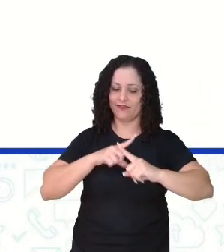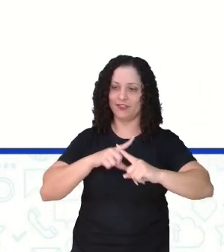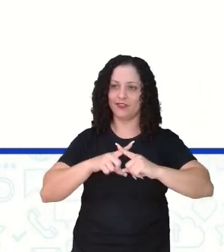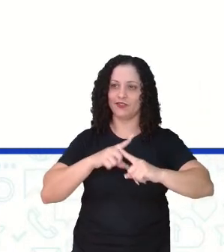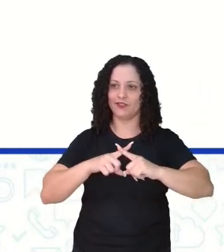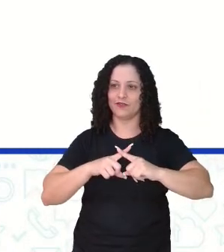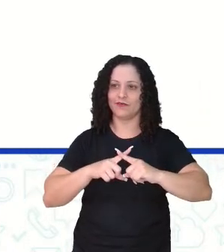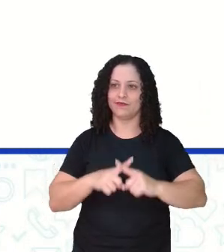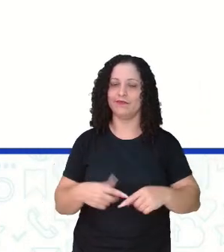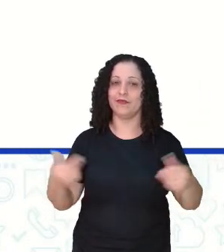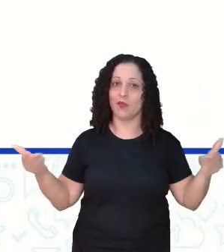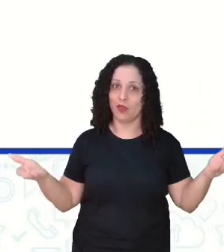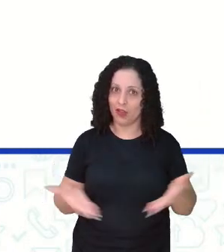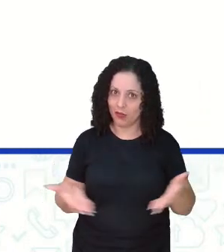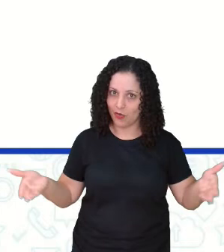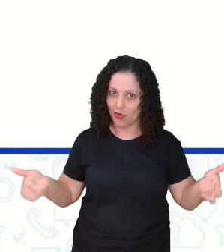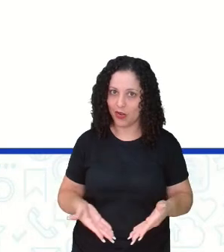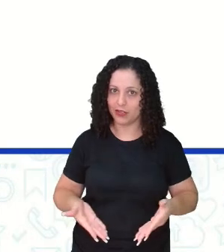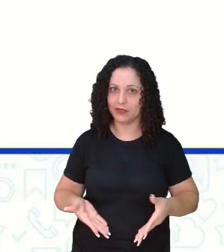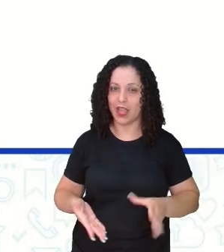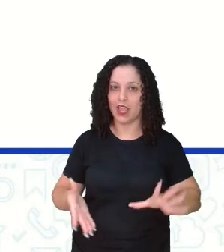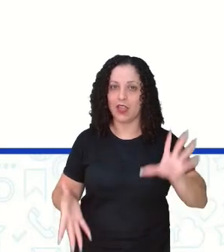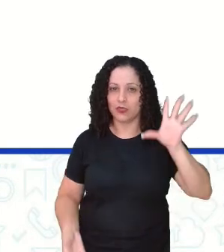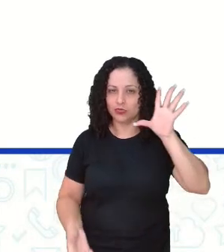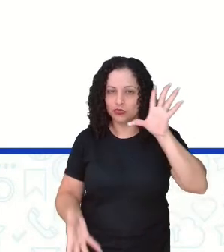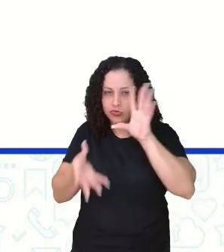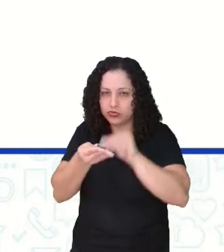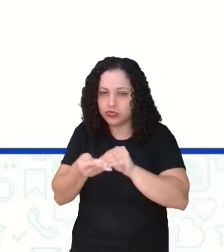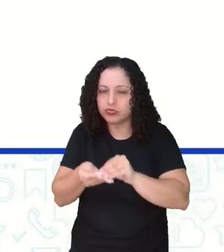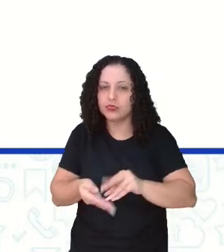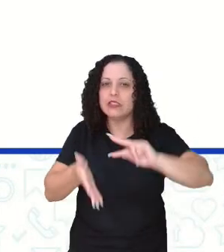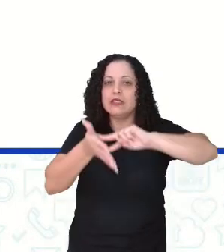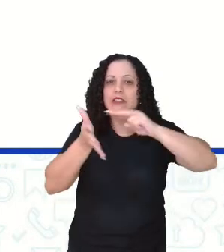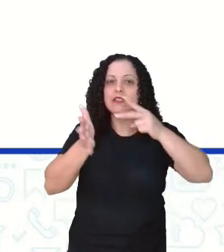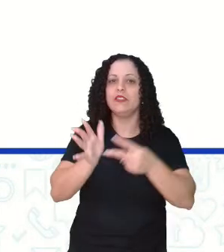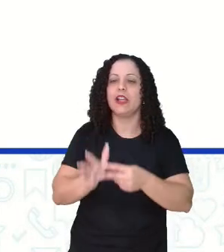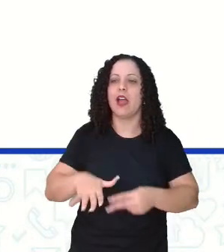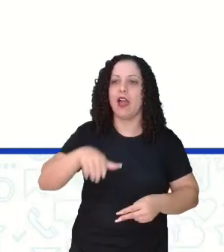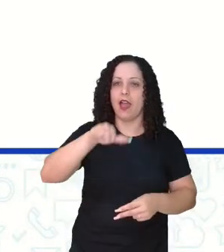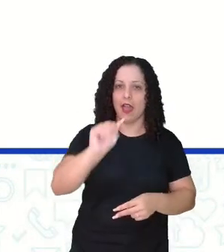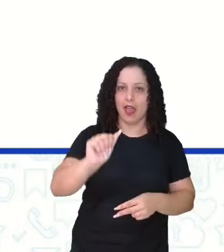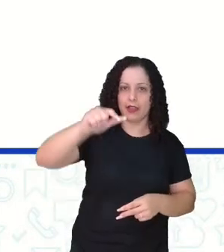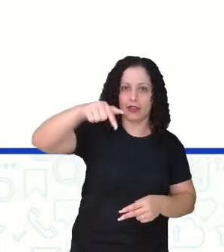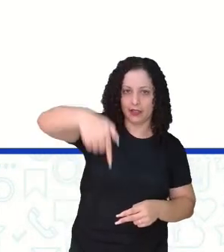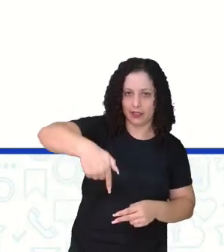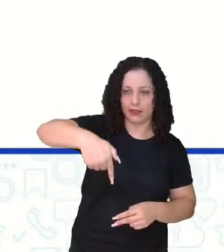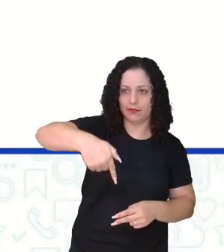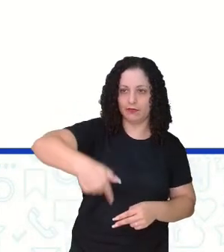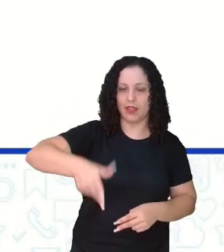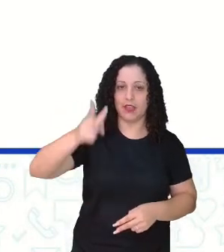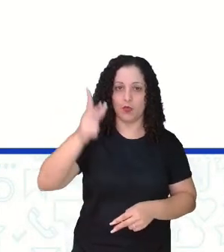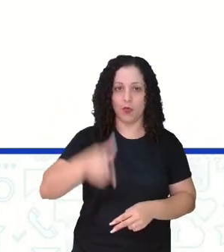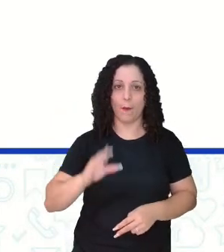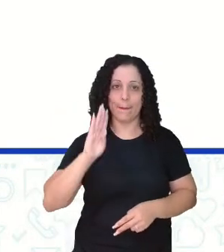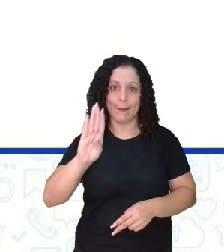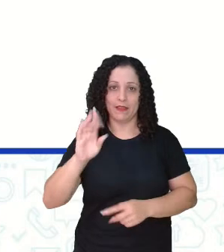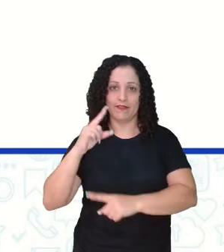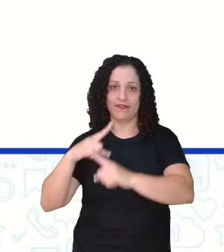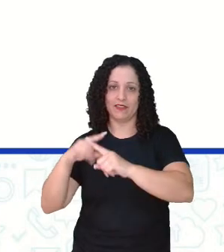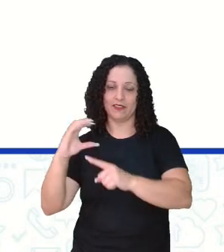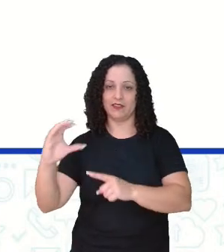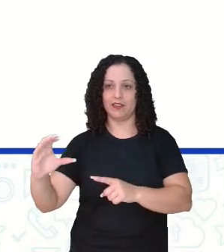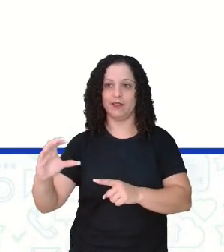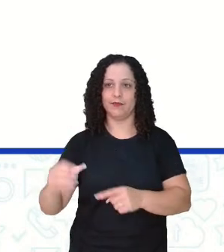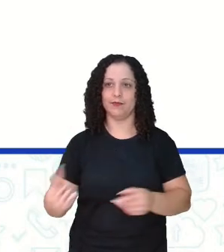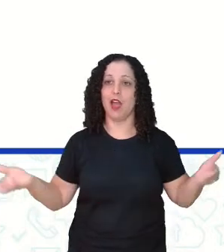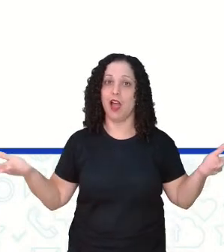a expressão algébrica que representa a área do retângulo, tá? Na letra B, aqui é um B, tá